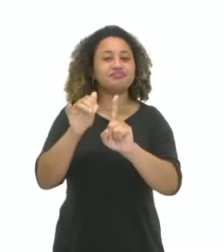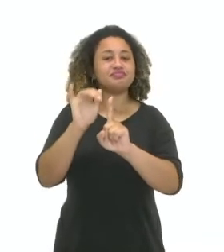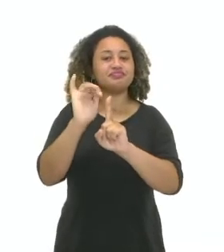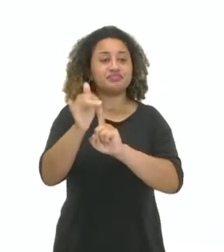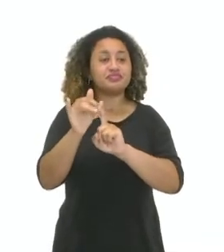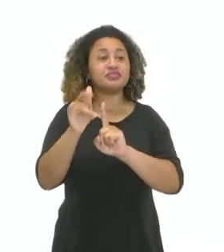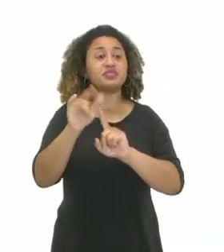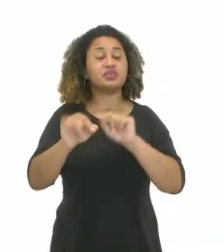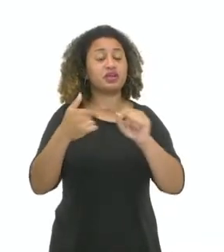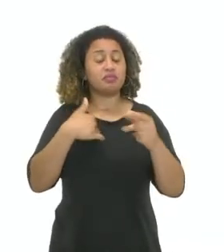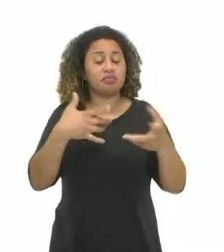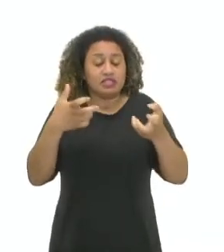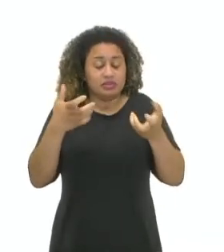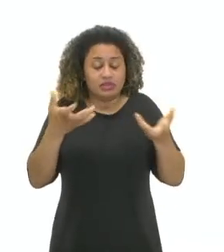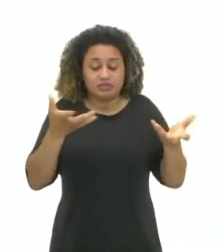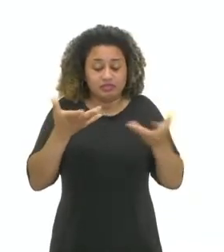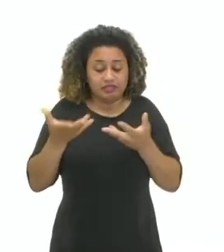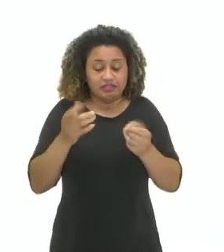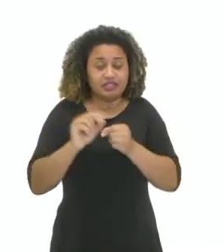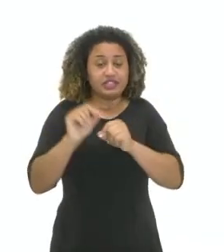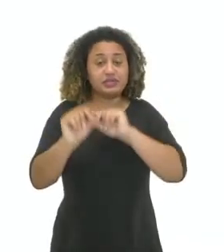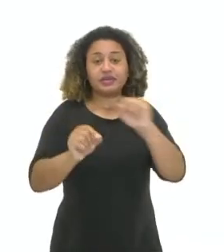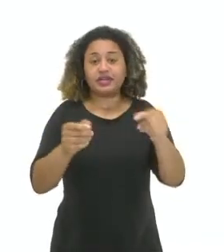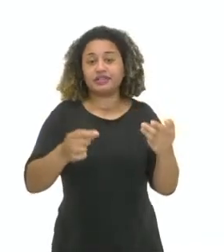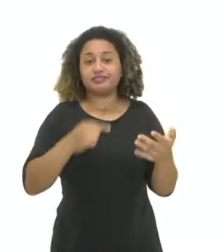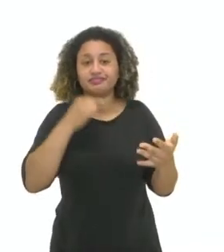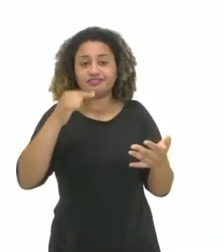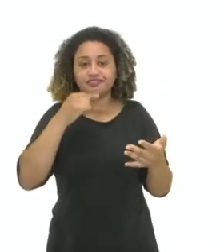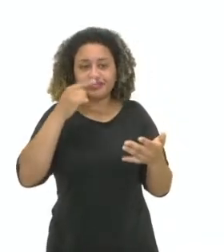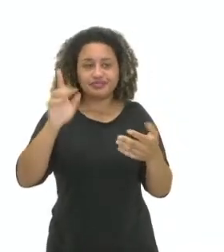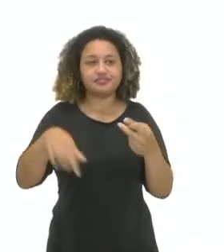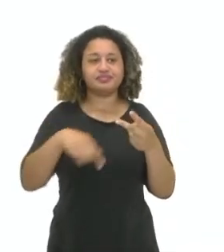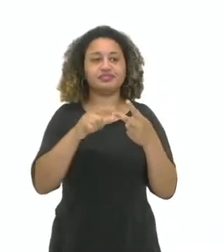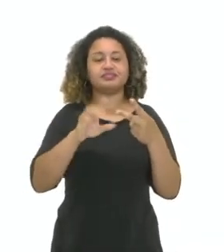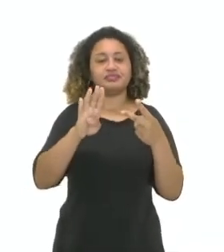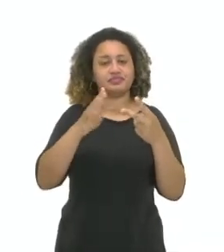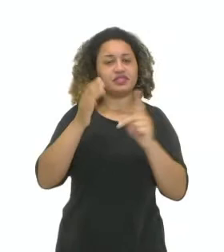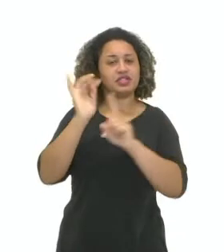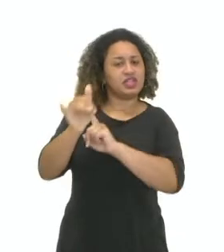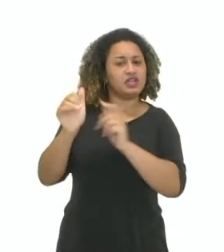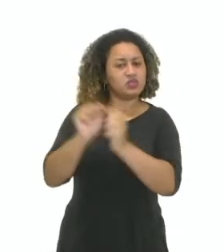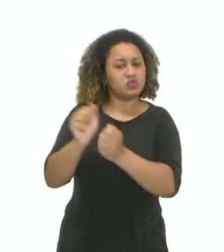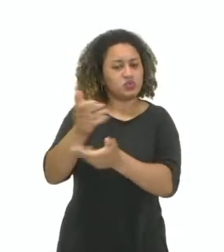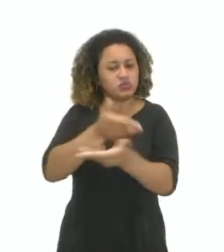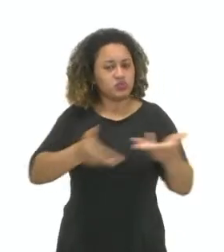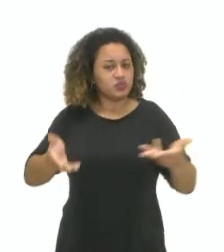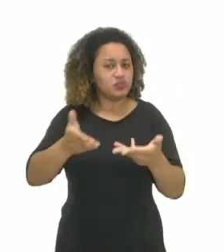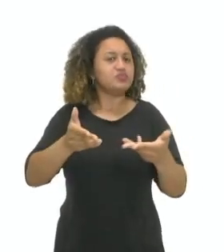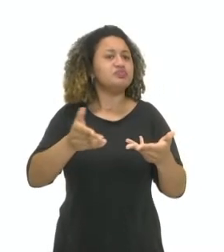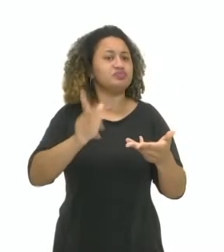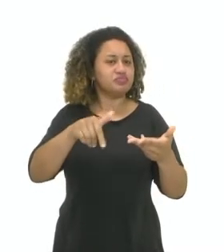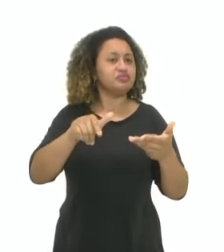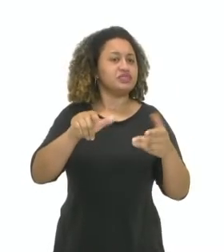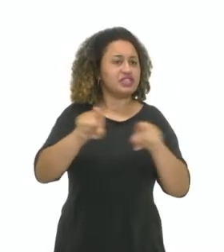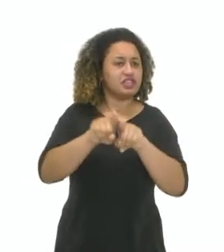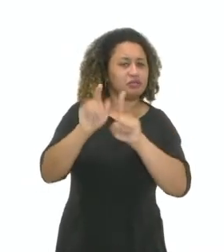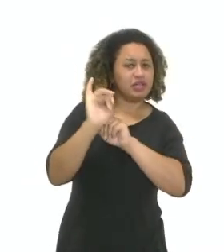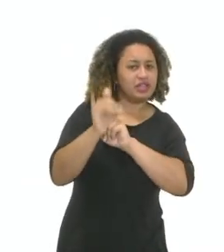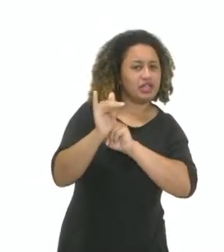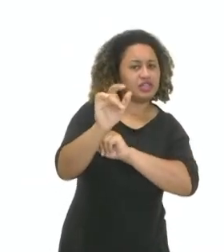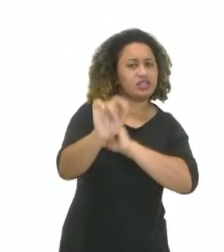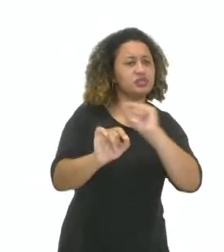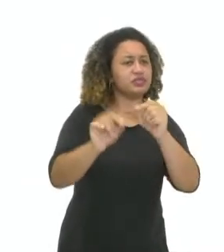da realidade dos fatos. Na letra B, o narrador está dentro dos acontecimentos e, no mesmo tempo, na narração, qual